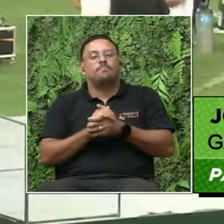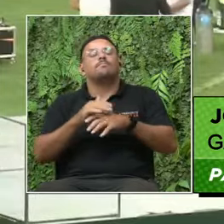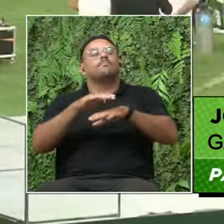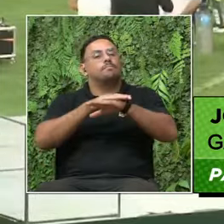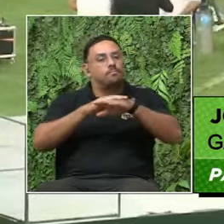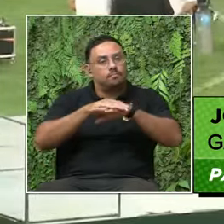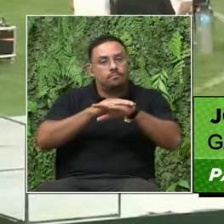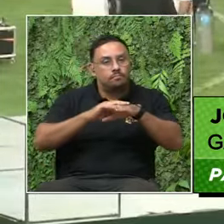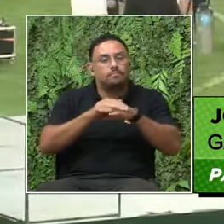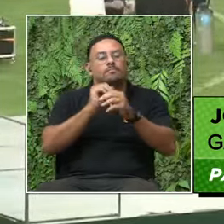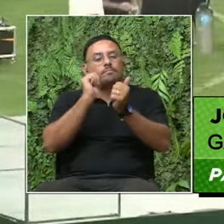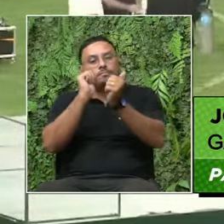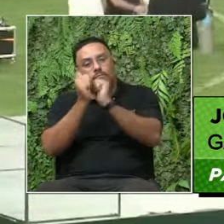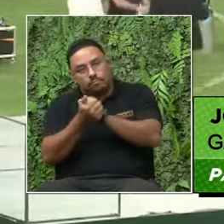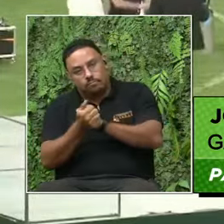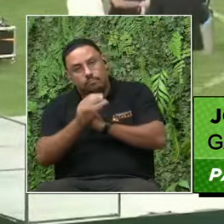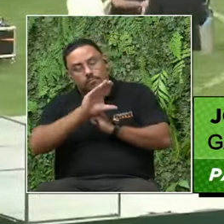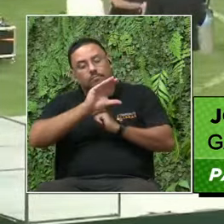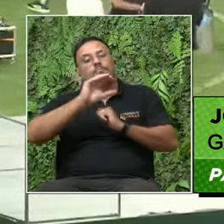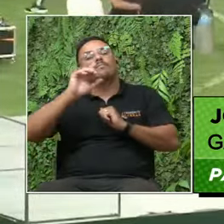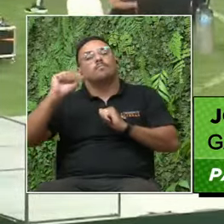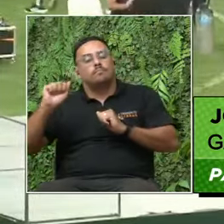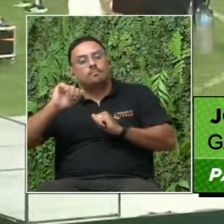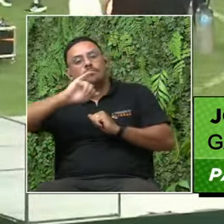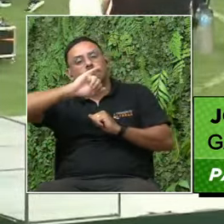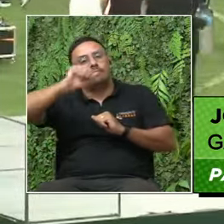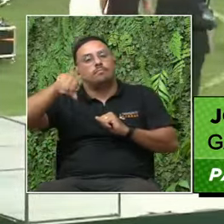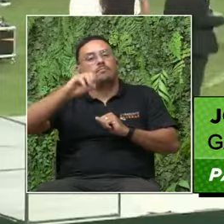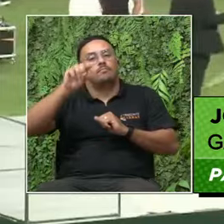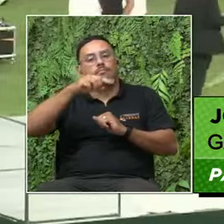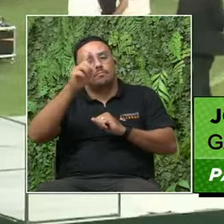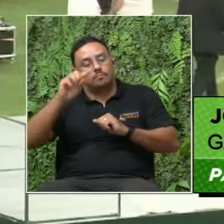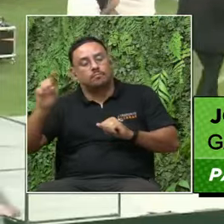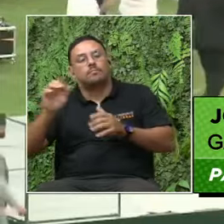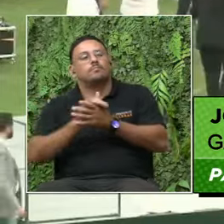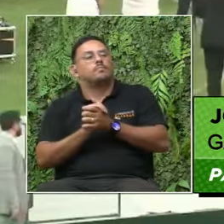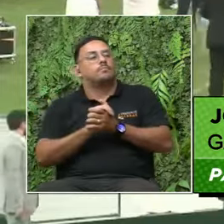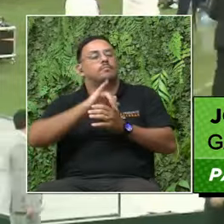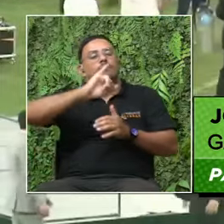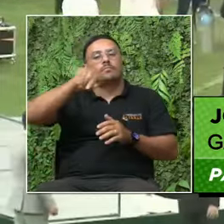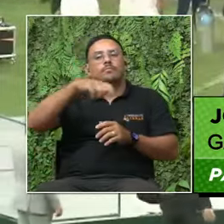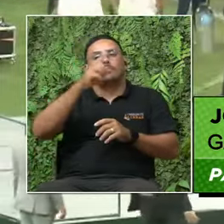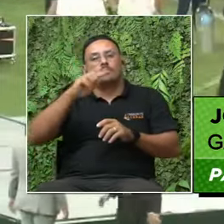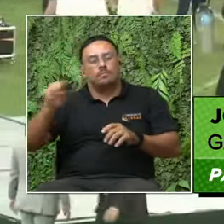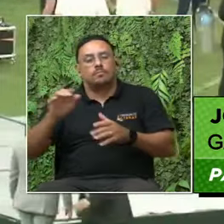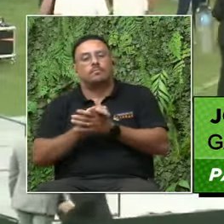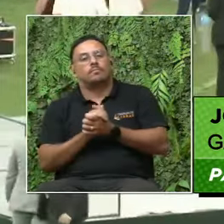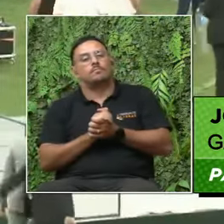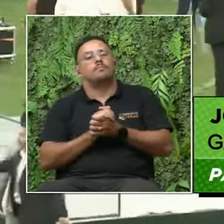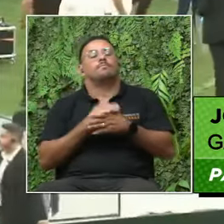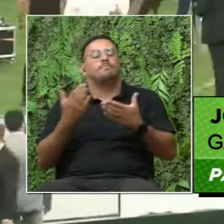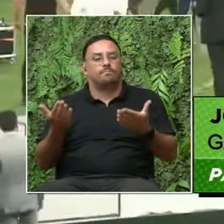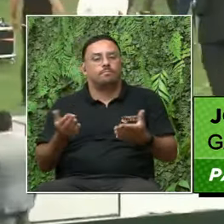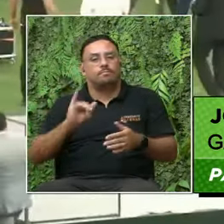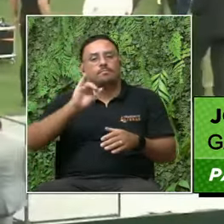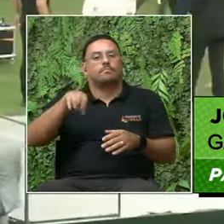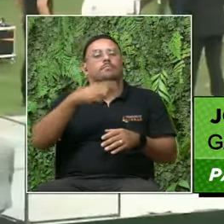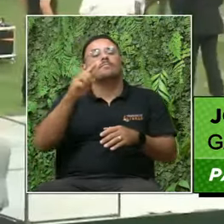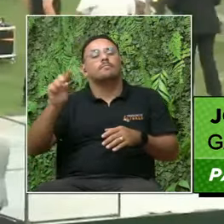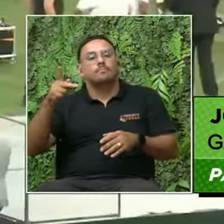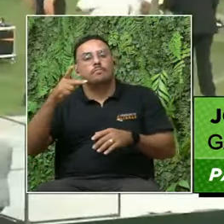os jogadores com os campeões jo João João João